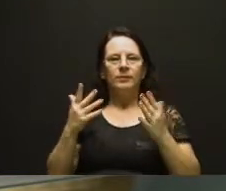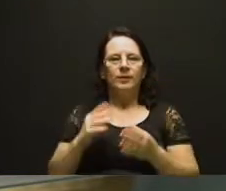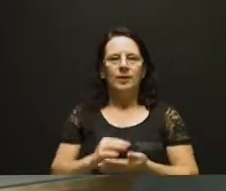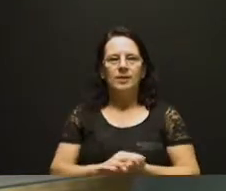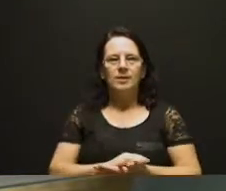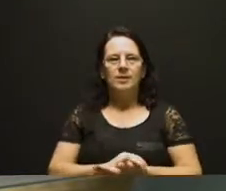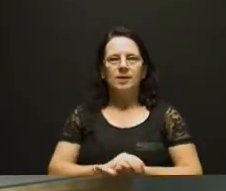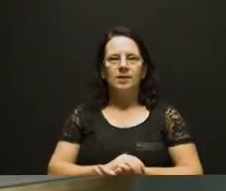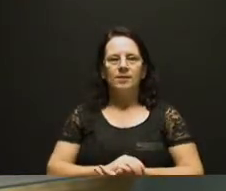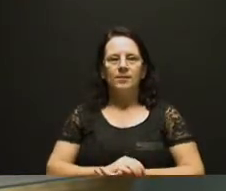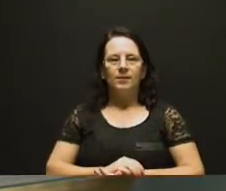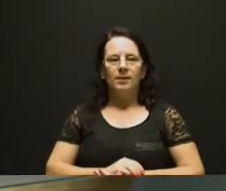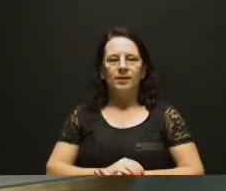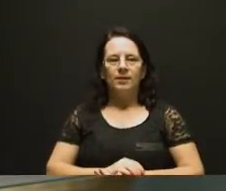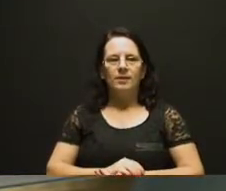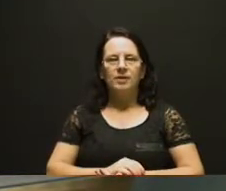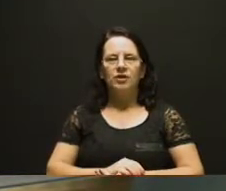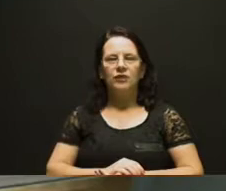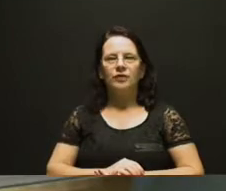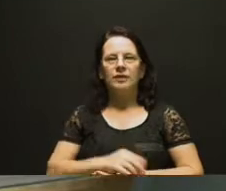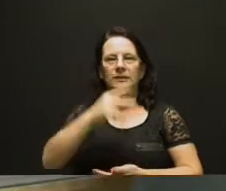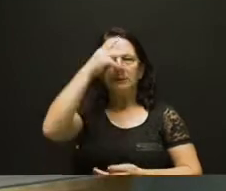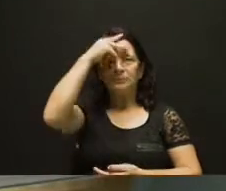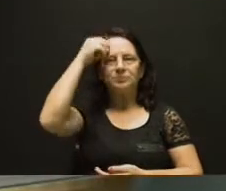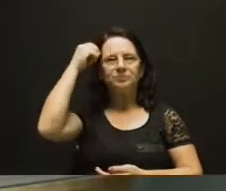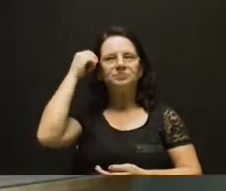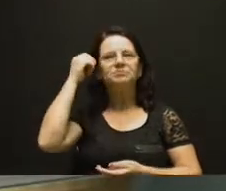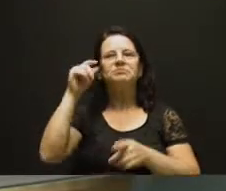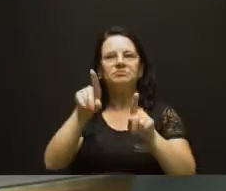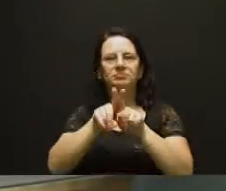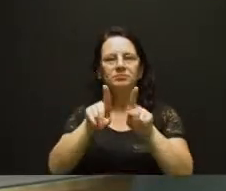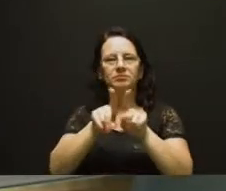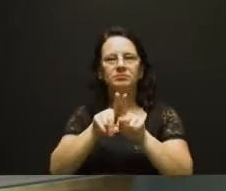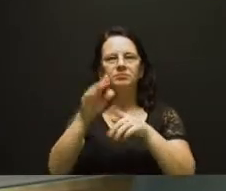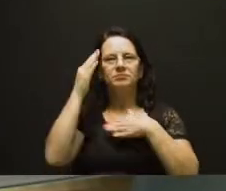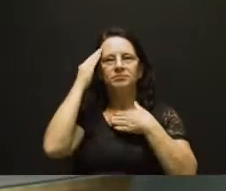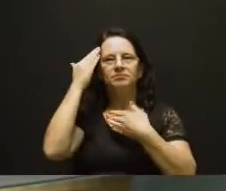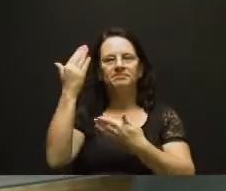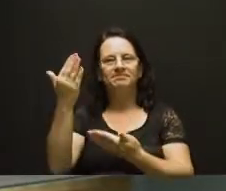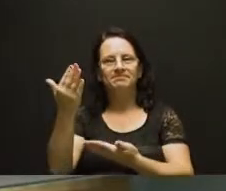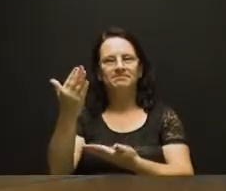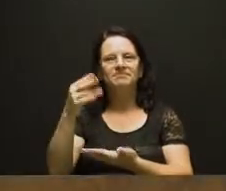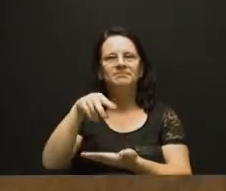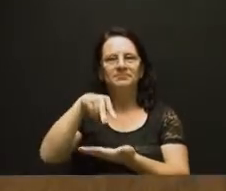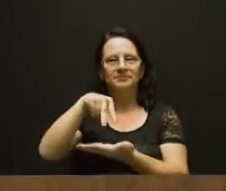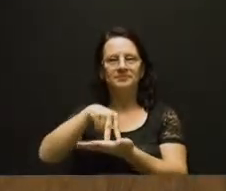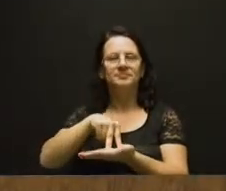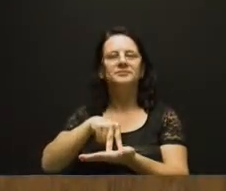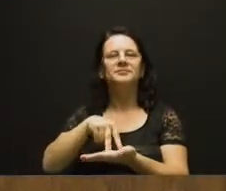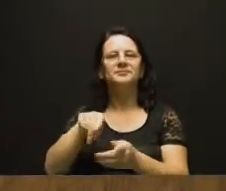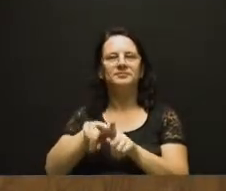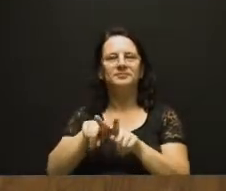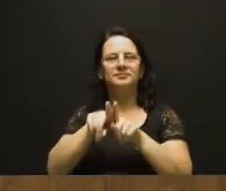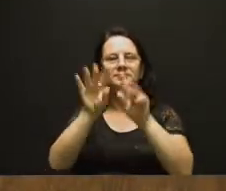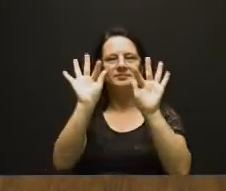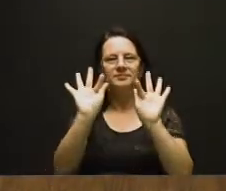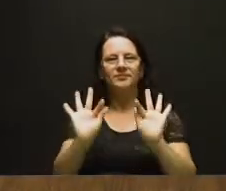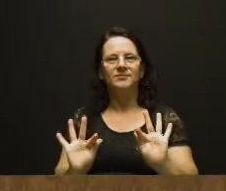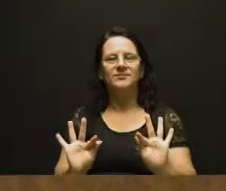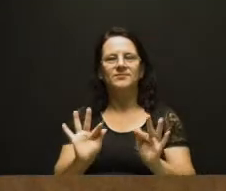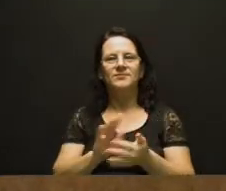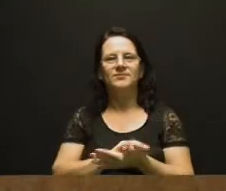o prefeito quero agradecer também após suas palavras já feliz também